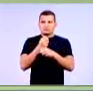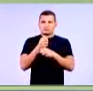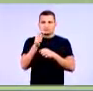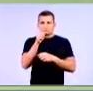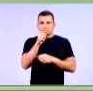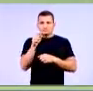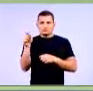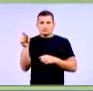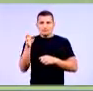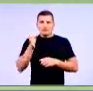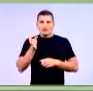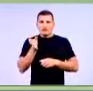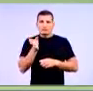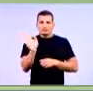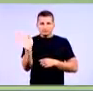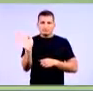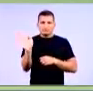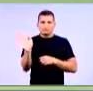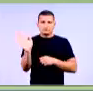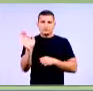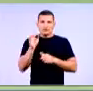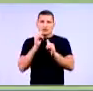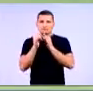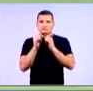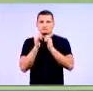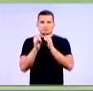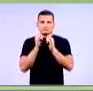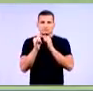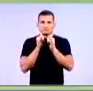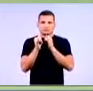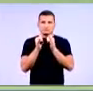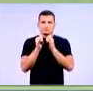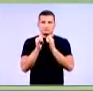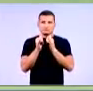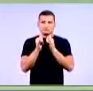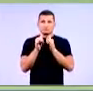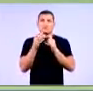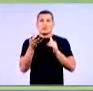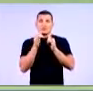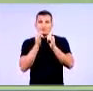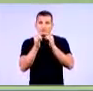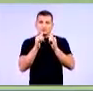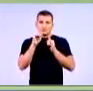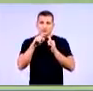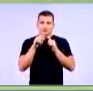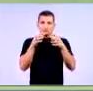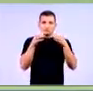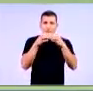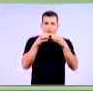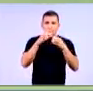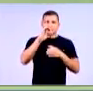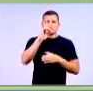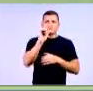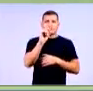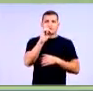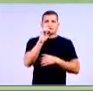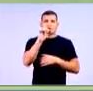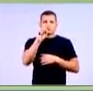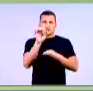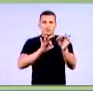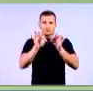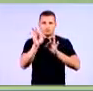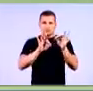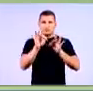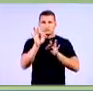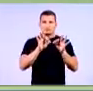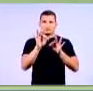a informação. Então, a informação ela vai ser esse conjunto de dados organizados que foi gerado através